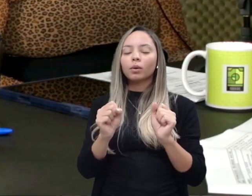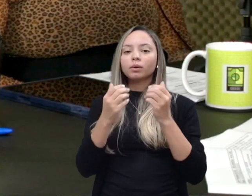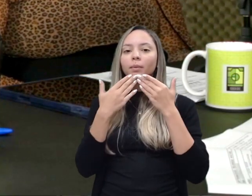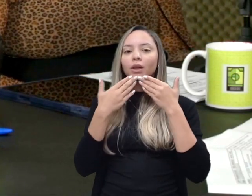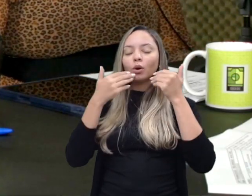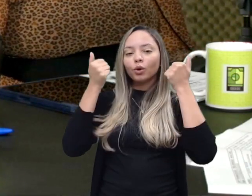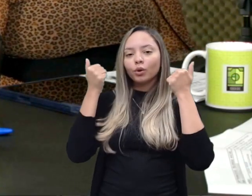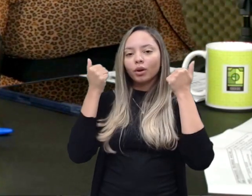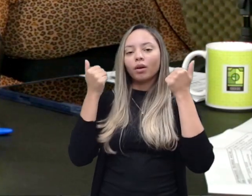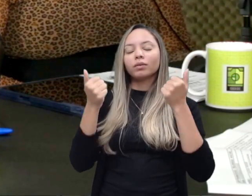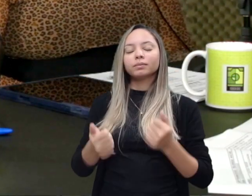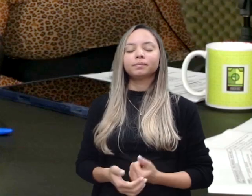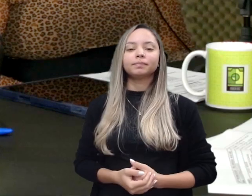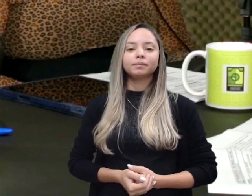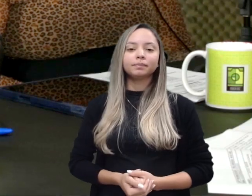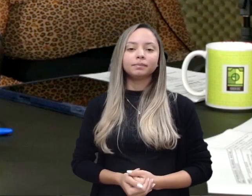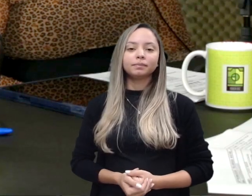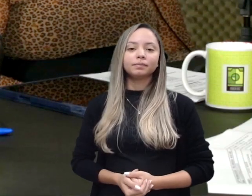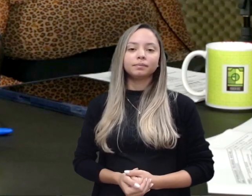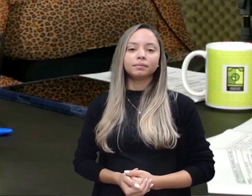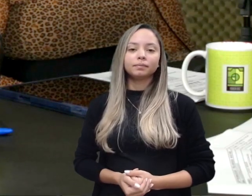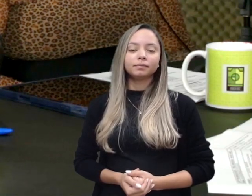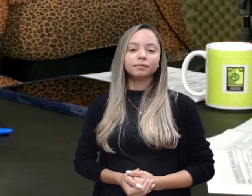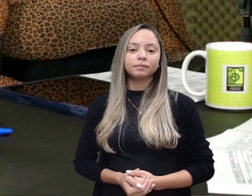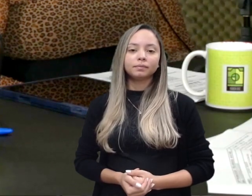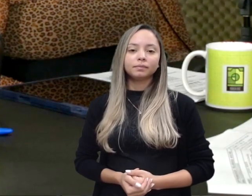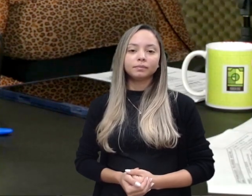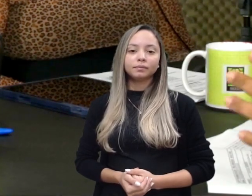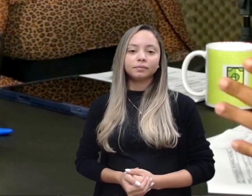coisas que estão boas e ficarem ainda melhores.